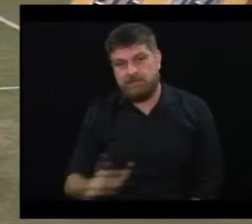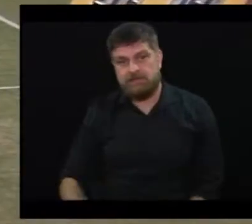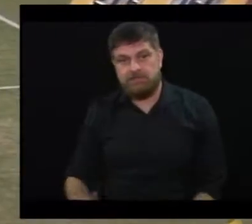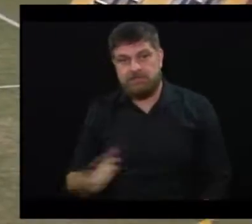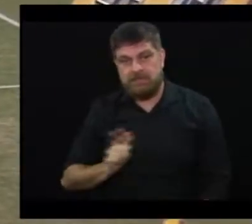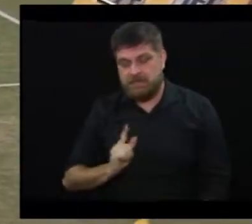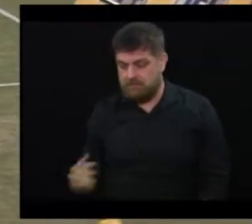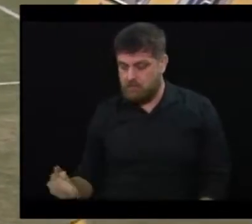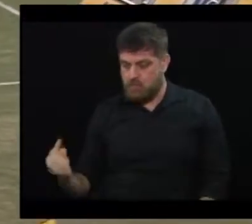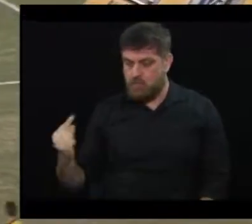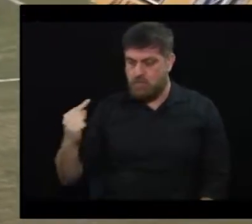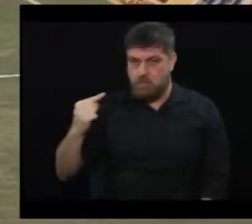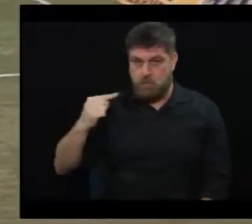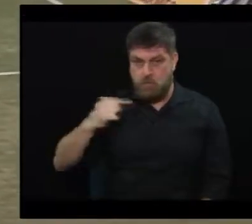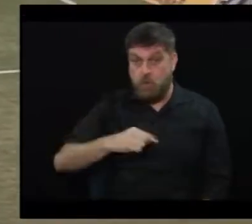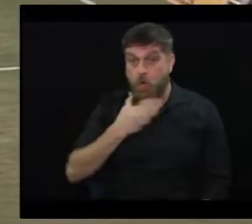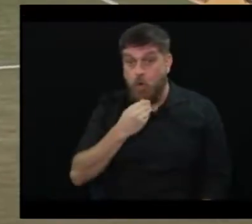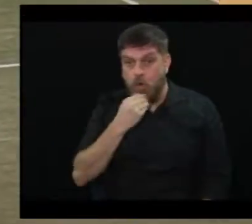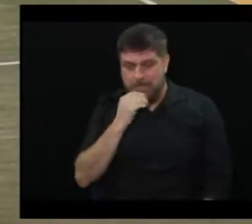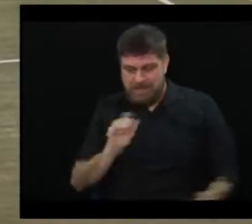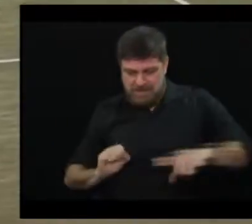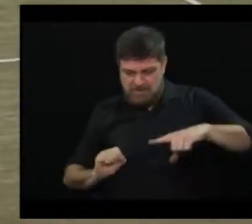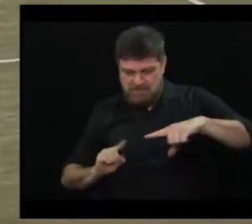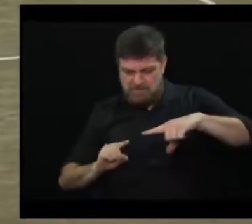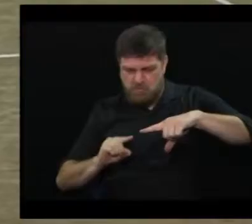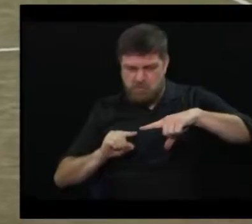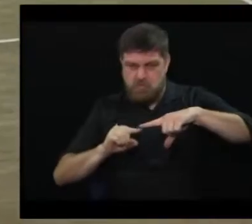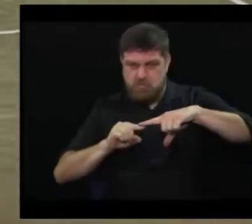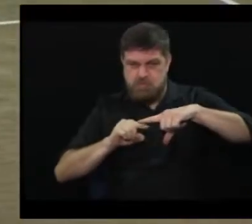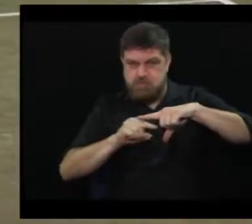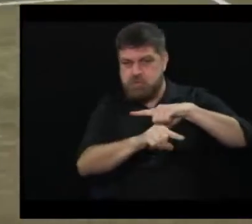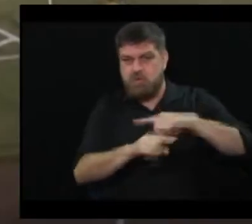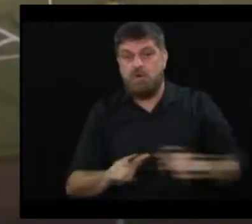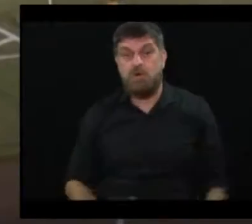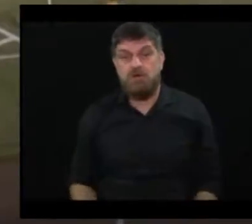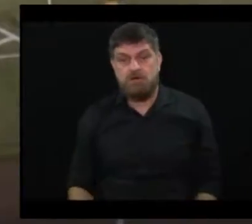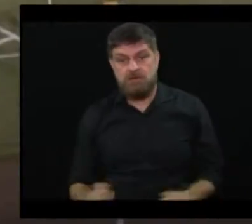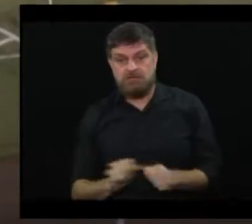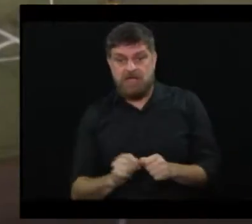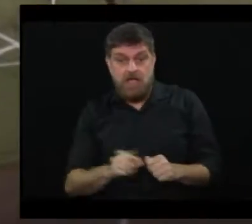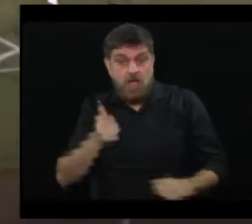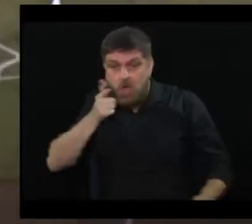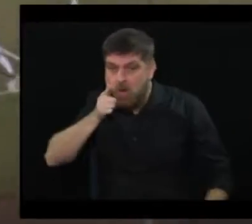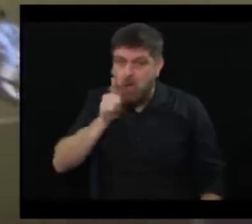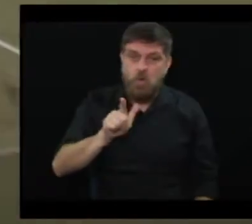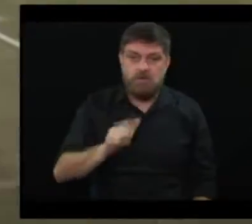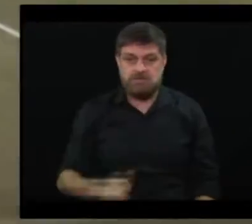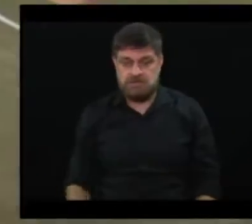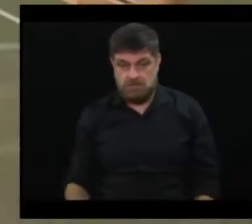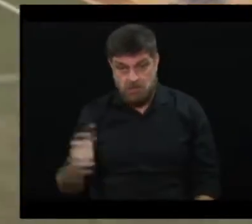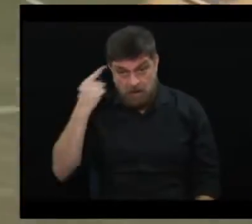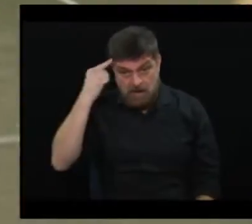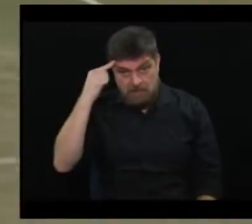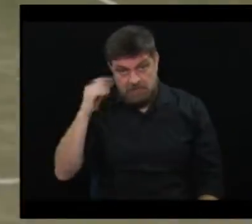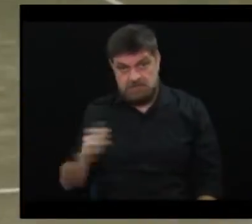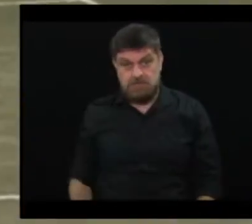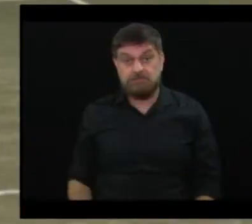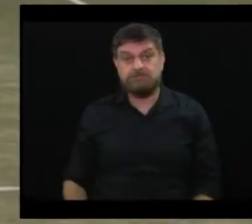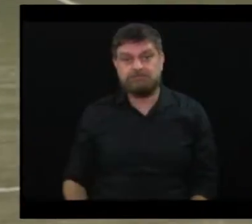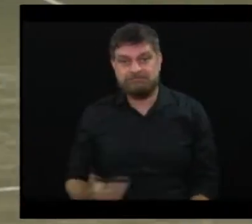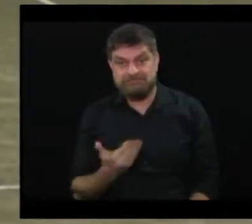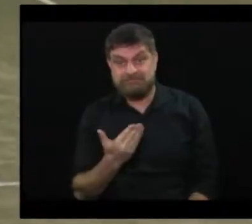de escanteio, Bertotto saiu da marcação de Roger com um empurrãozinho e cabeceou firme,